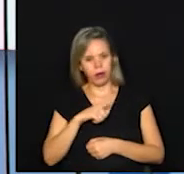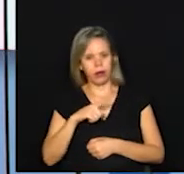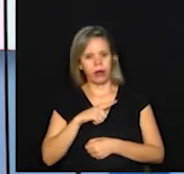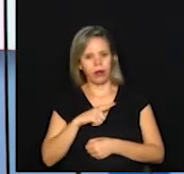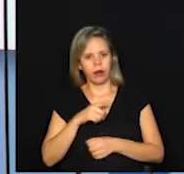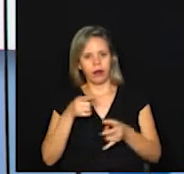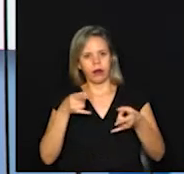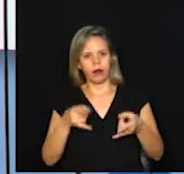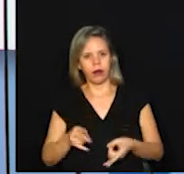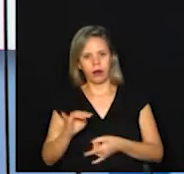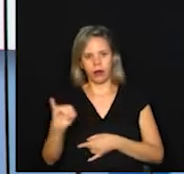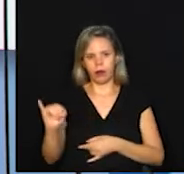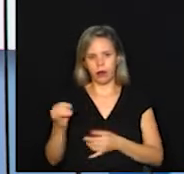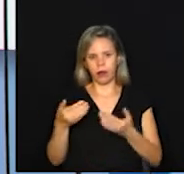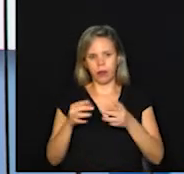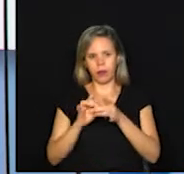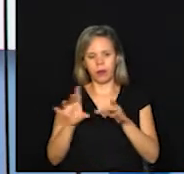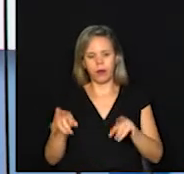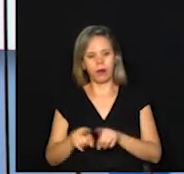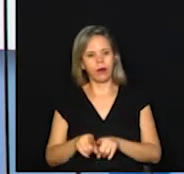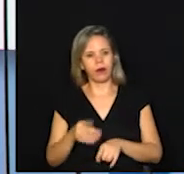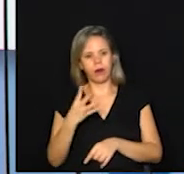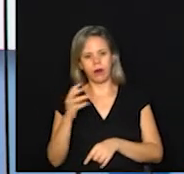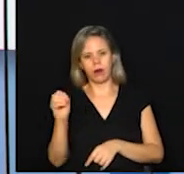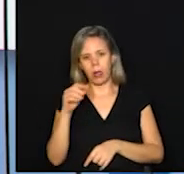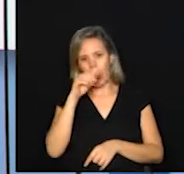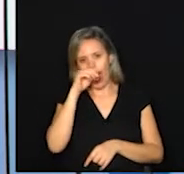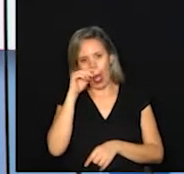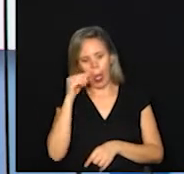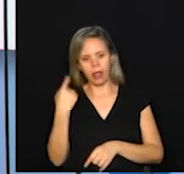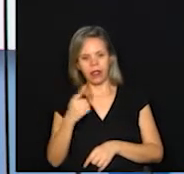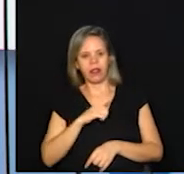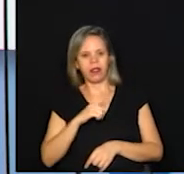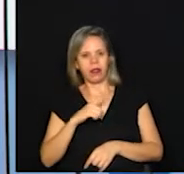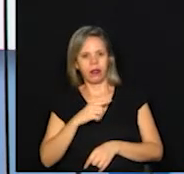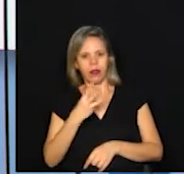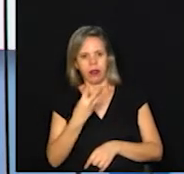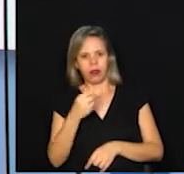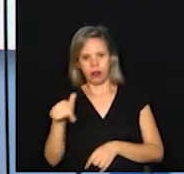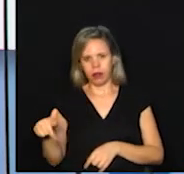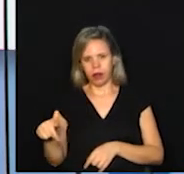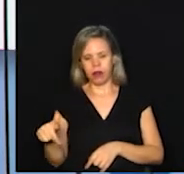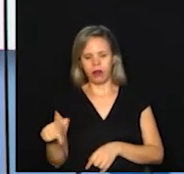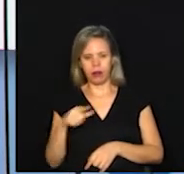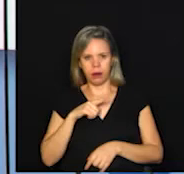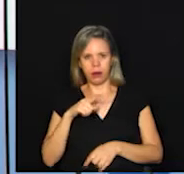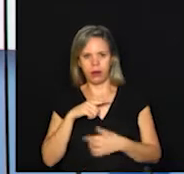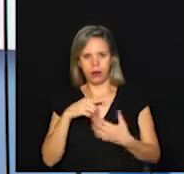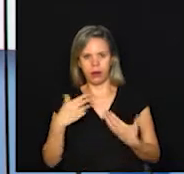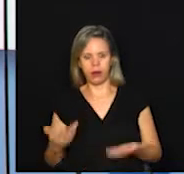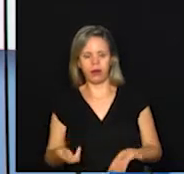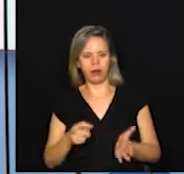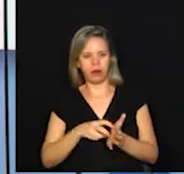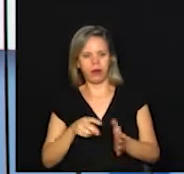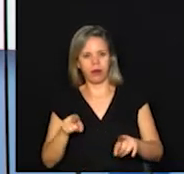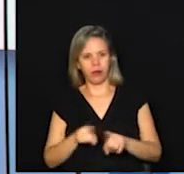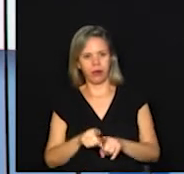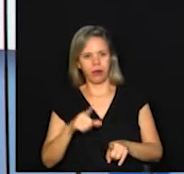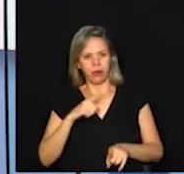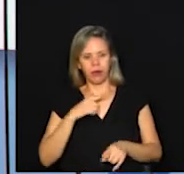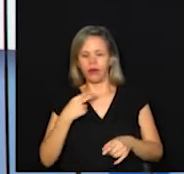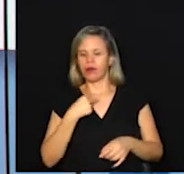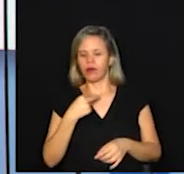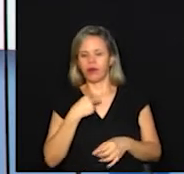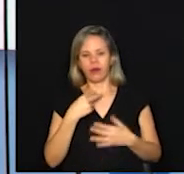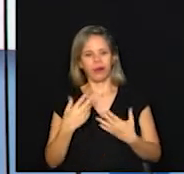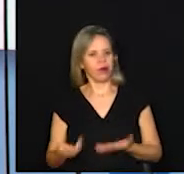dos leitos de UTI disponíveis, que são 40, nós tínhamos 37, temos, né, nesta manhã, 37